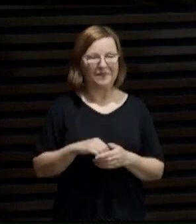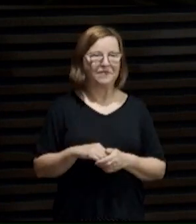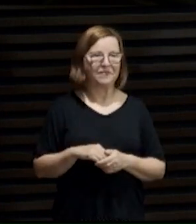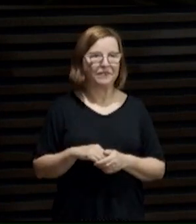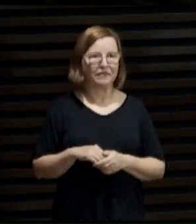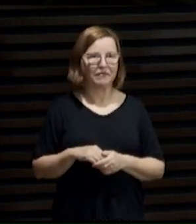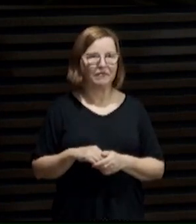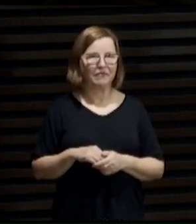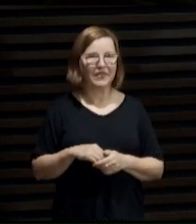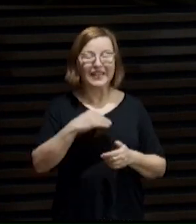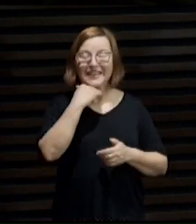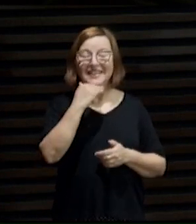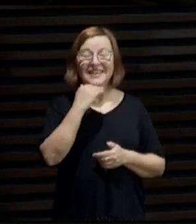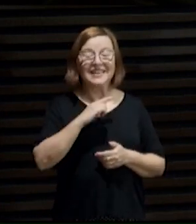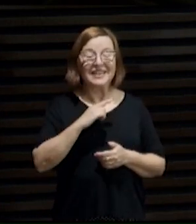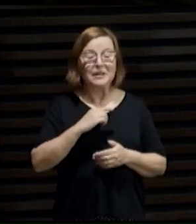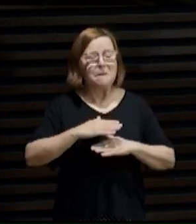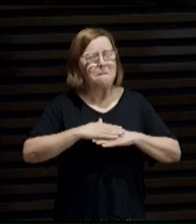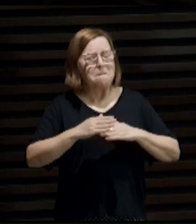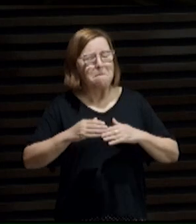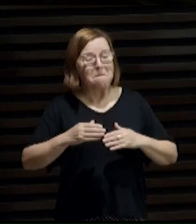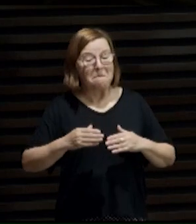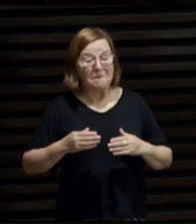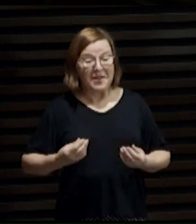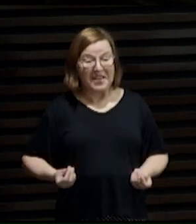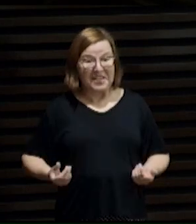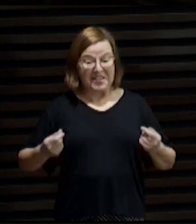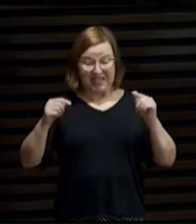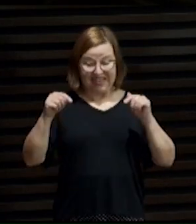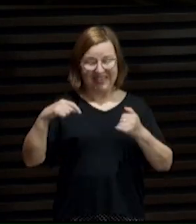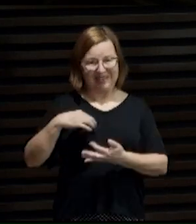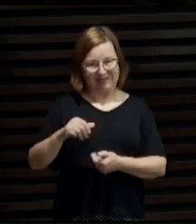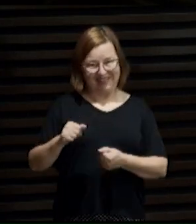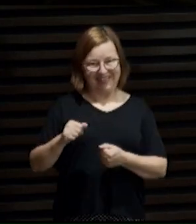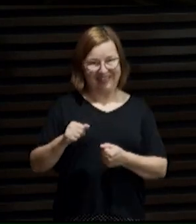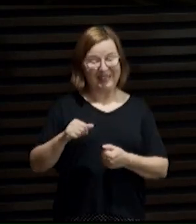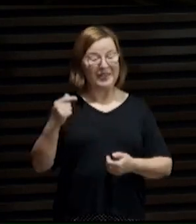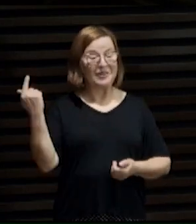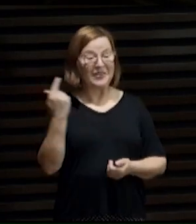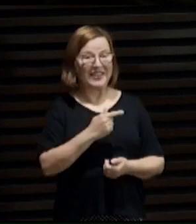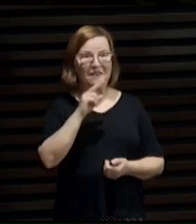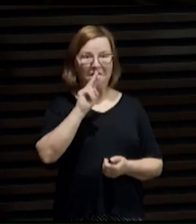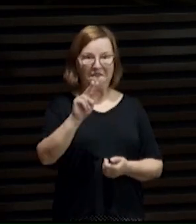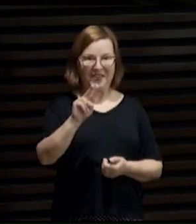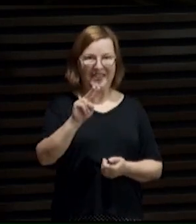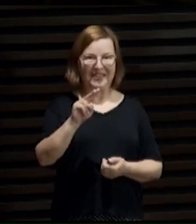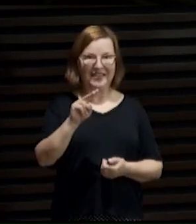Ninguém tem mais riquezas na terra do que um homem que tem na igreja seus filhos e seus netos.